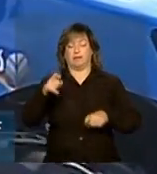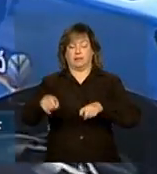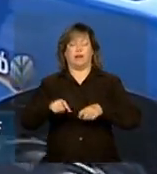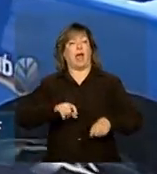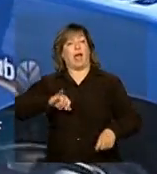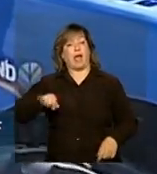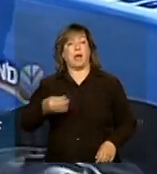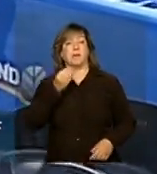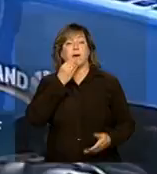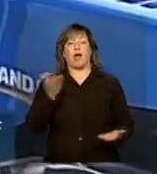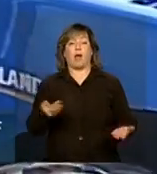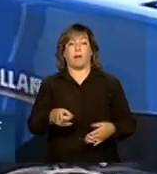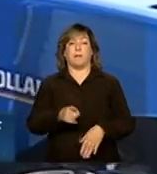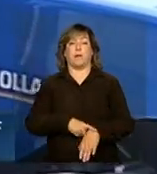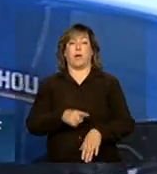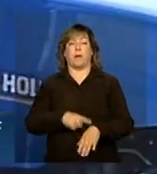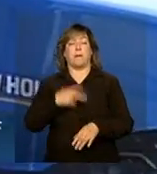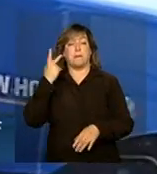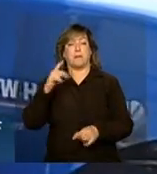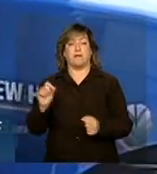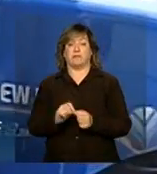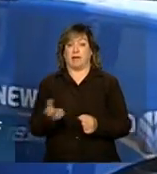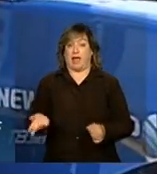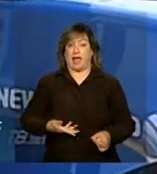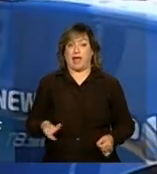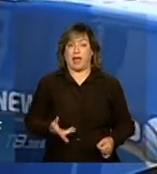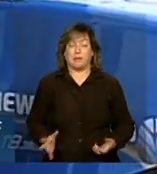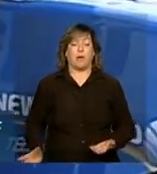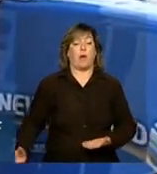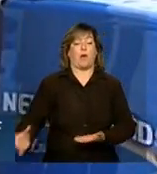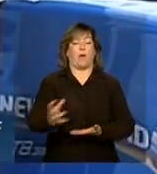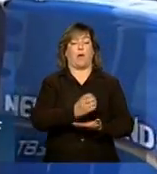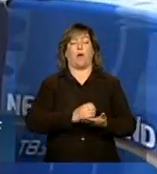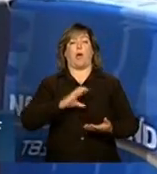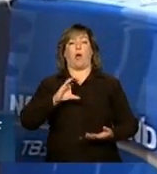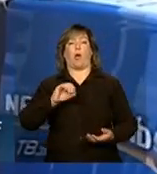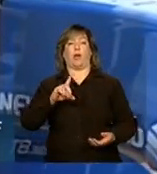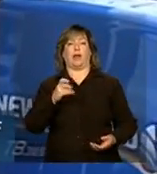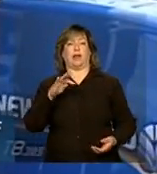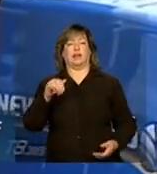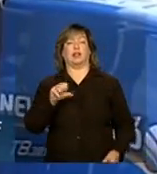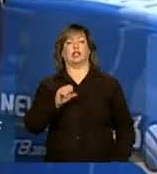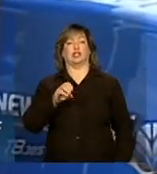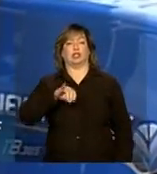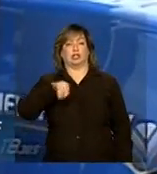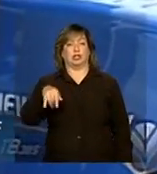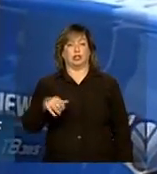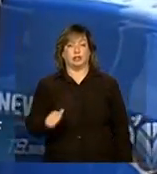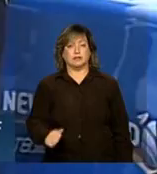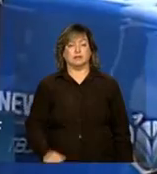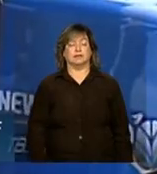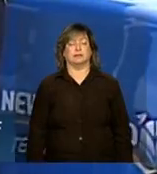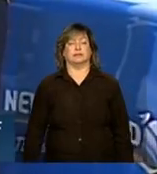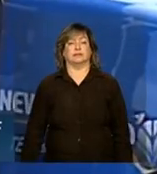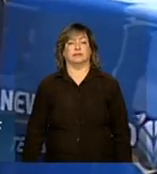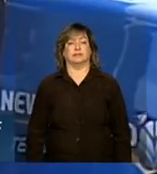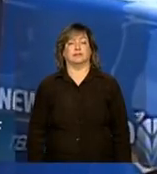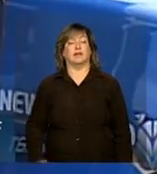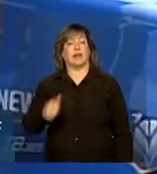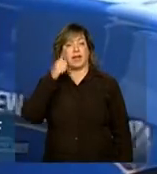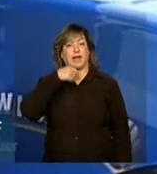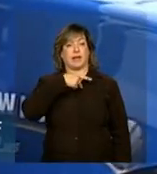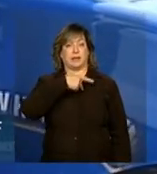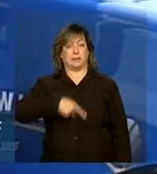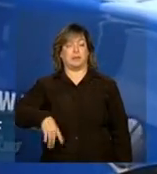Estão aproveitando este momento para acelerar a colheita da soja presidenta